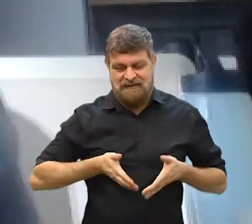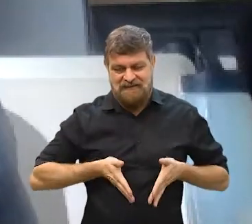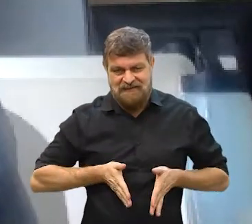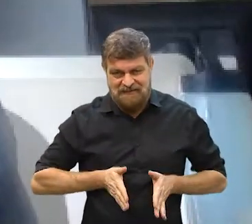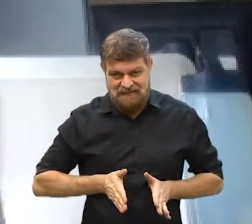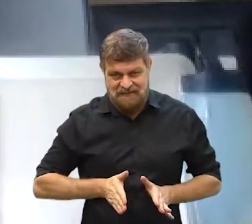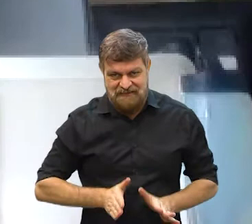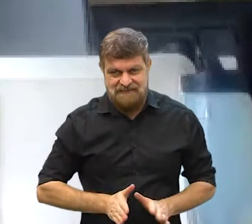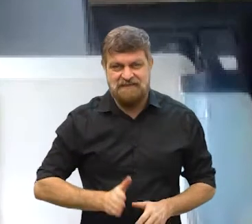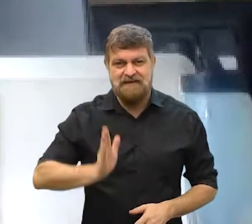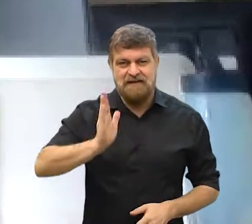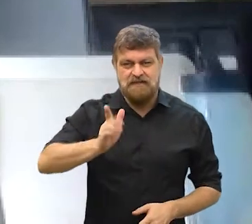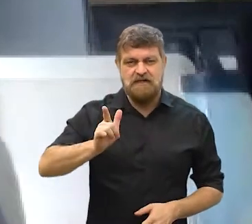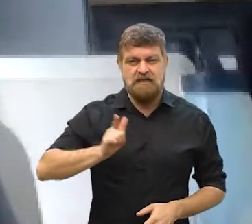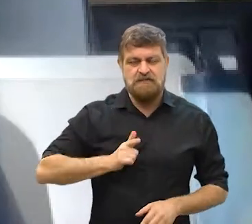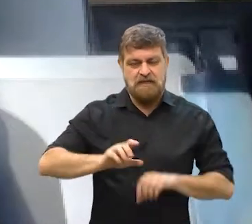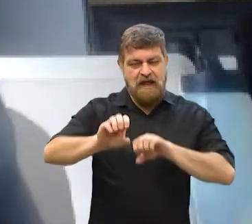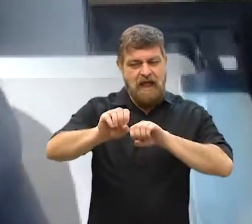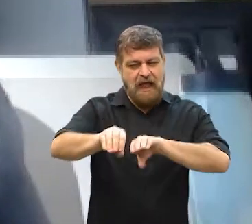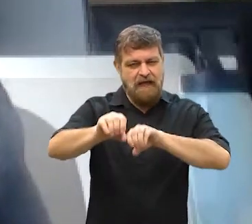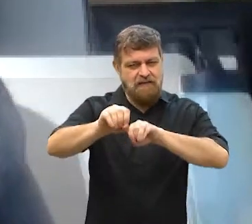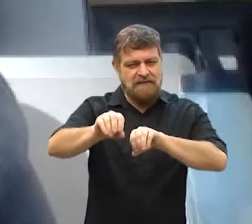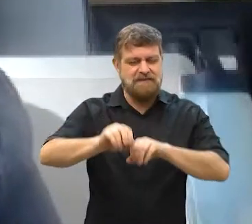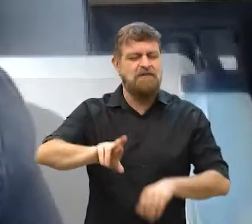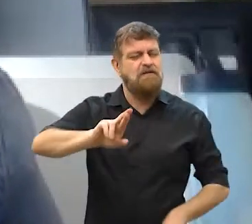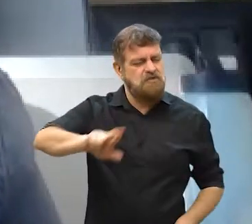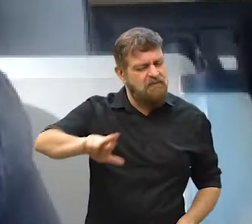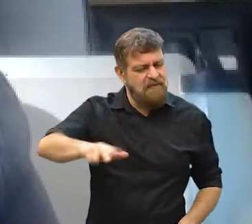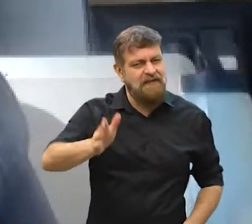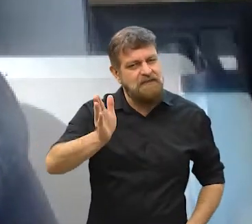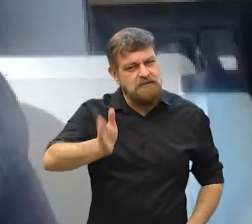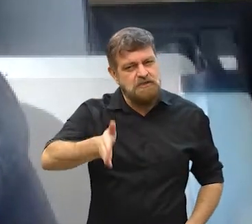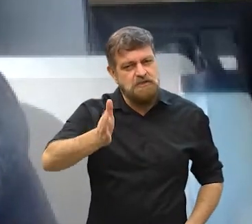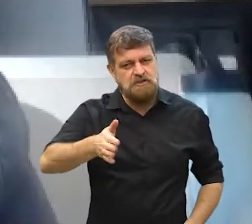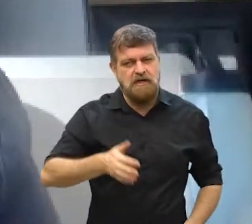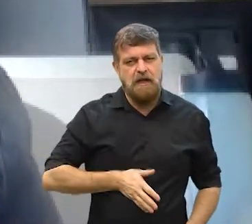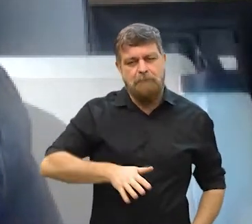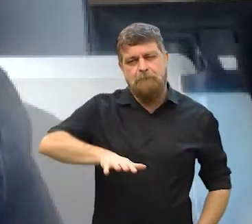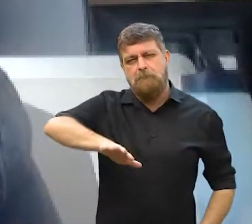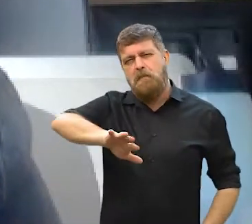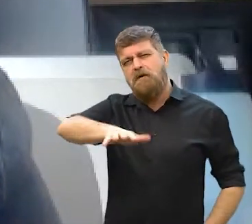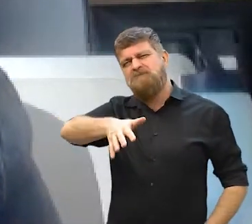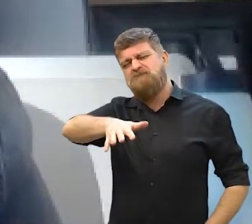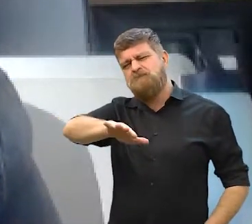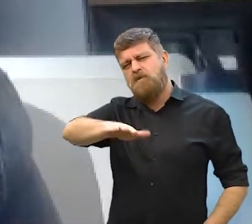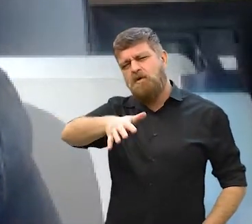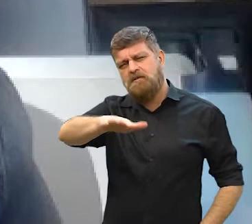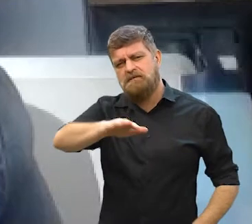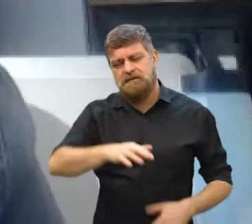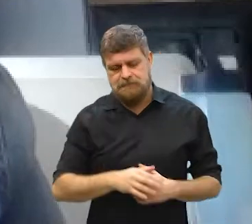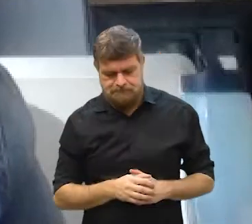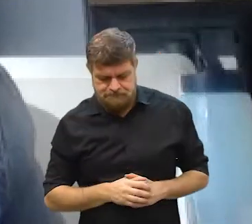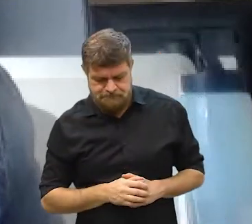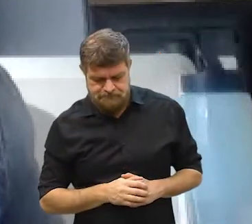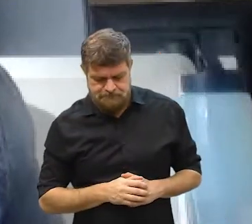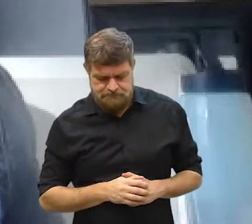época aí que já teve uma educação diferente. E aí, por volta de